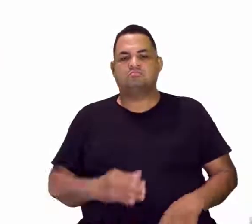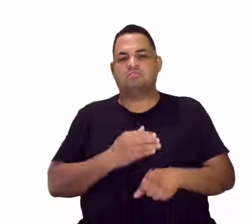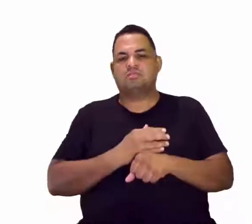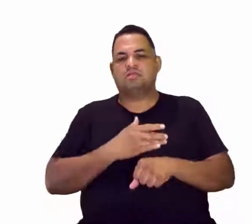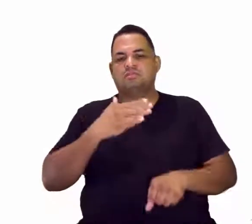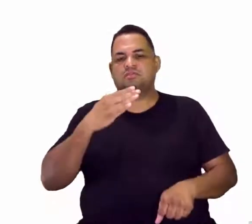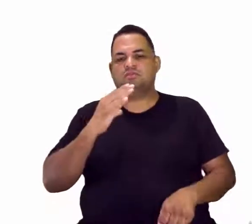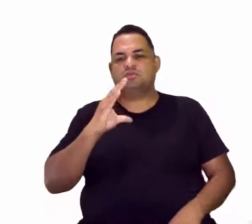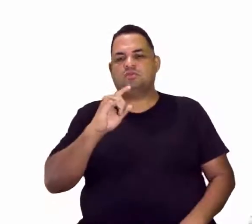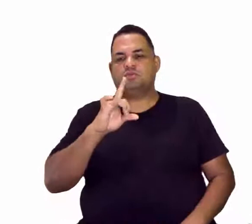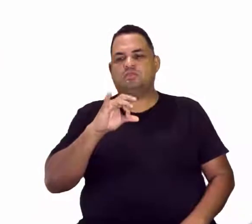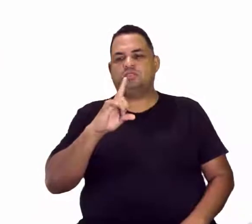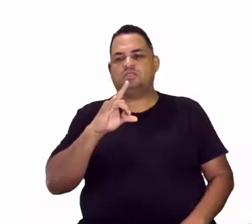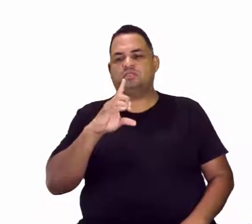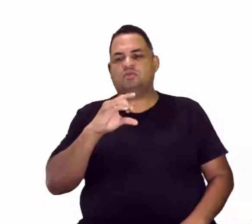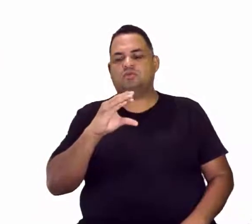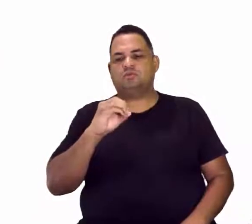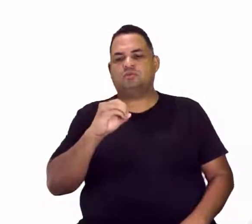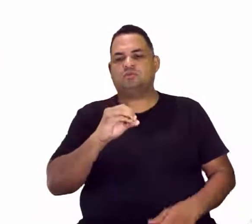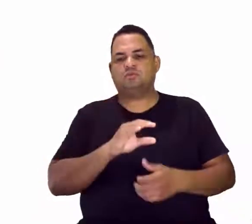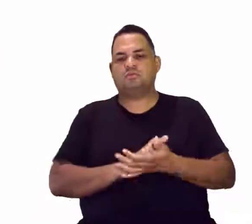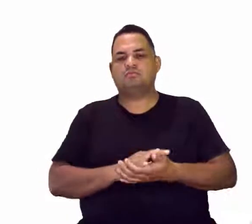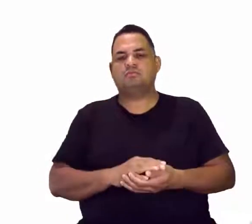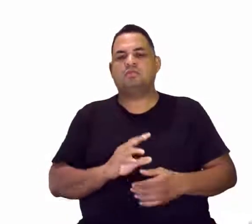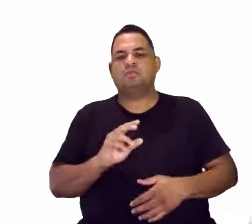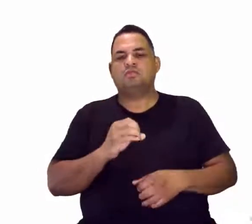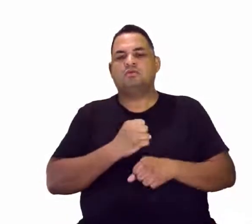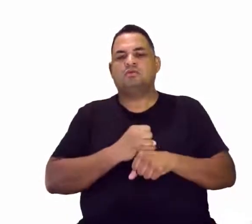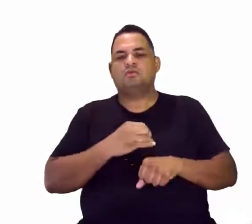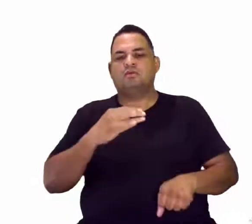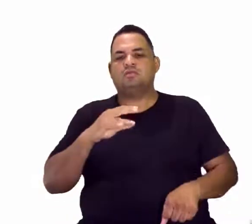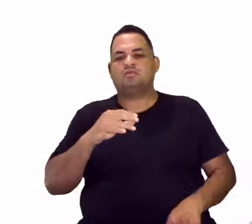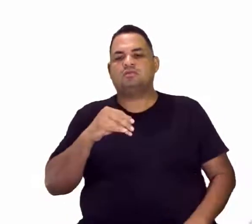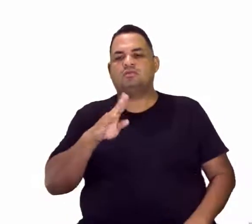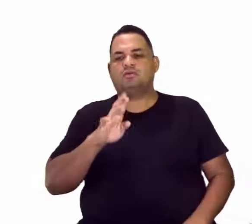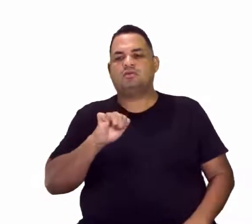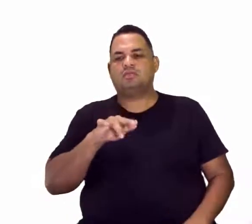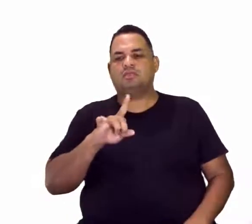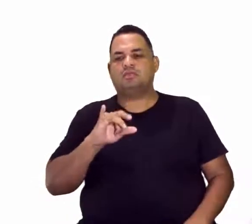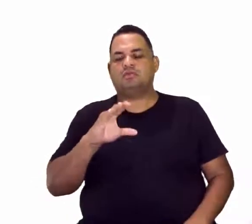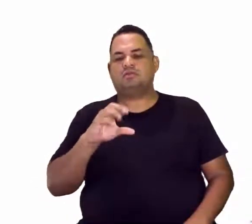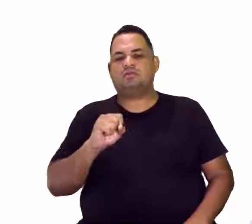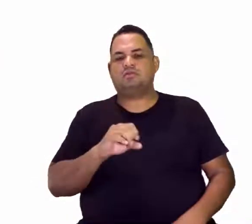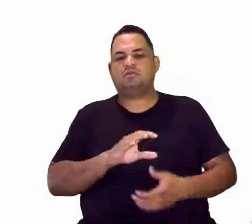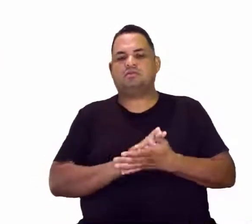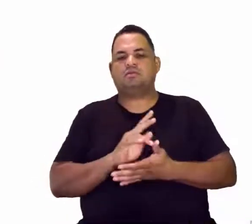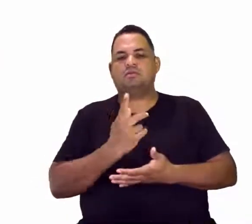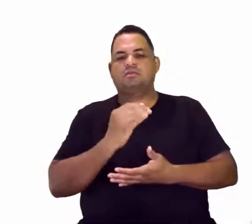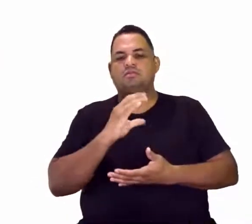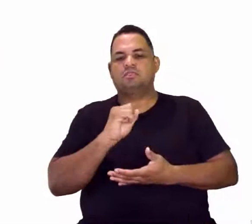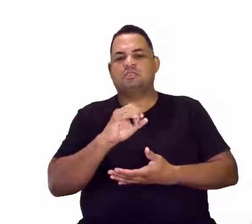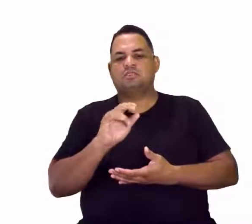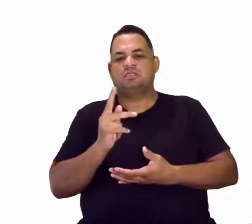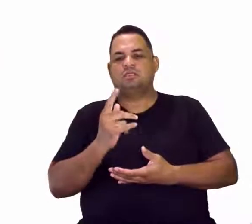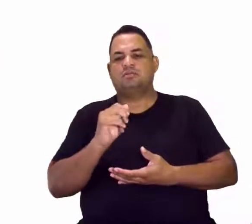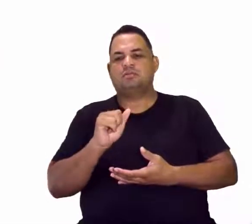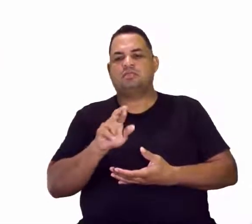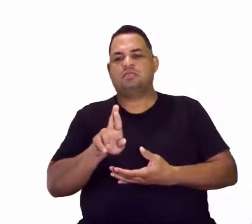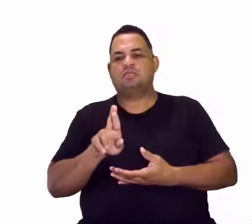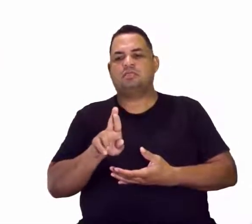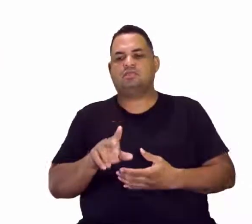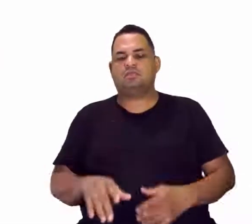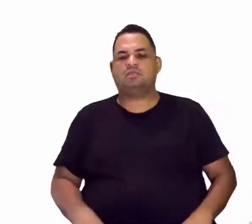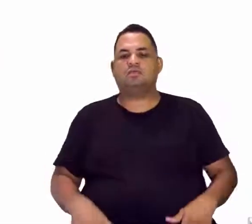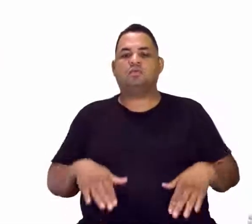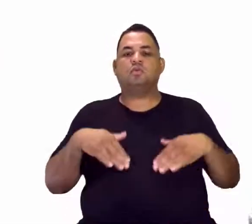né? E o ácido bromídrico, HBr e HCl. E quando